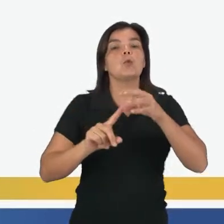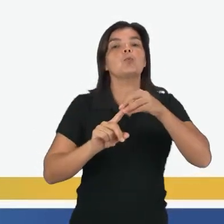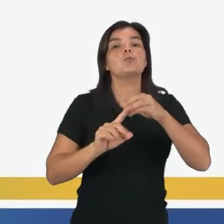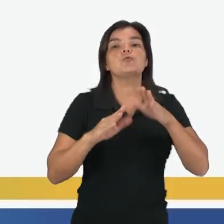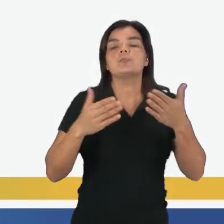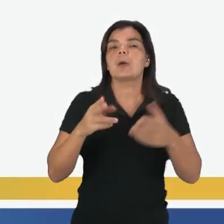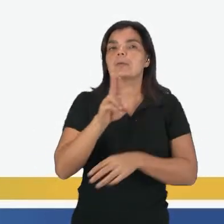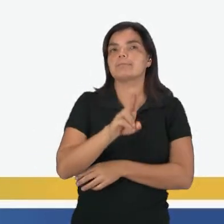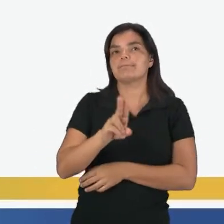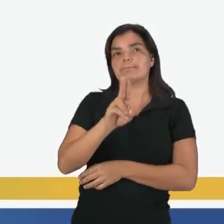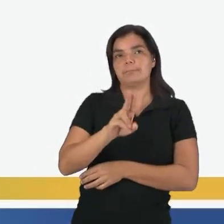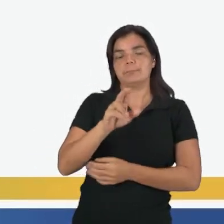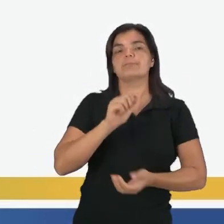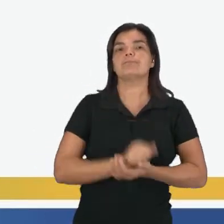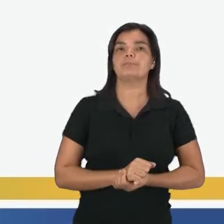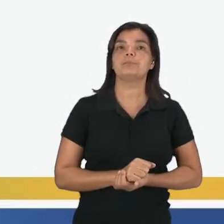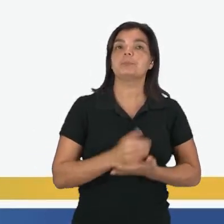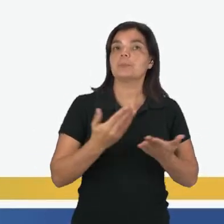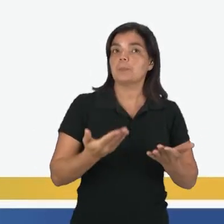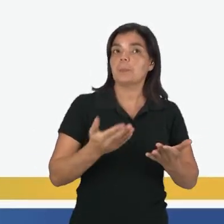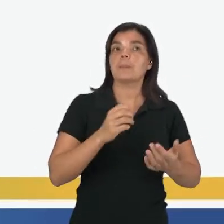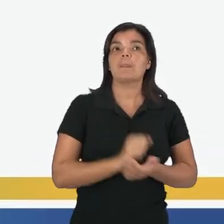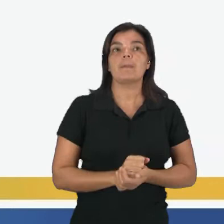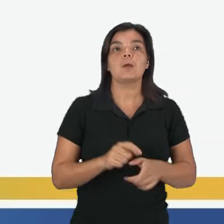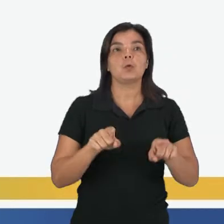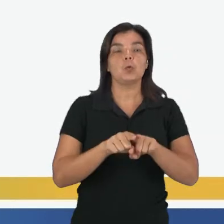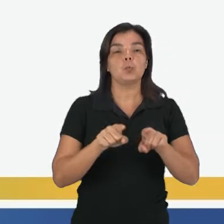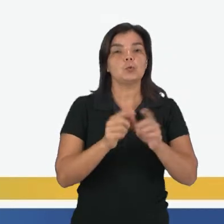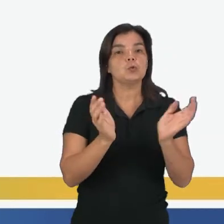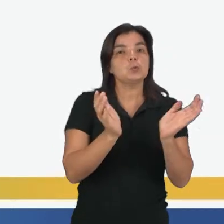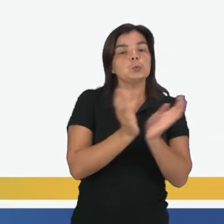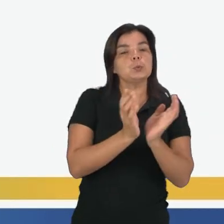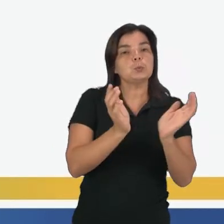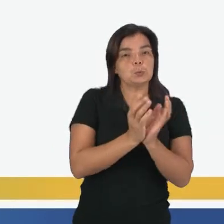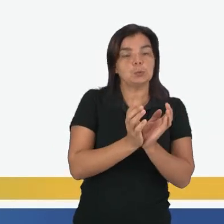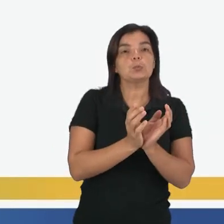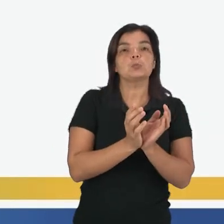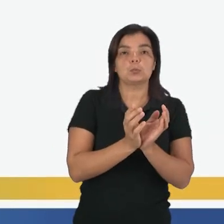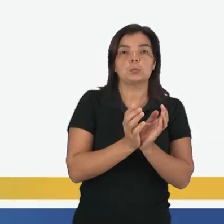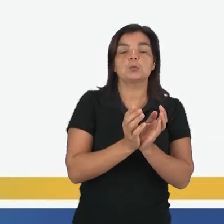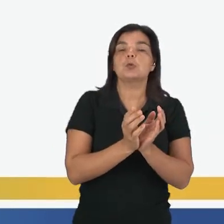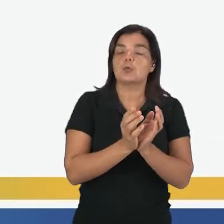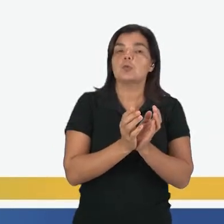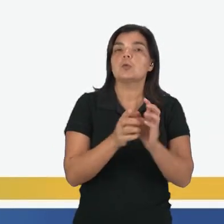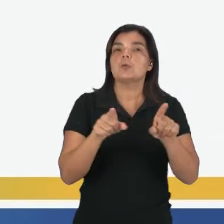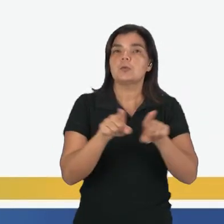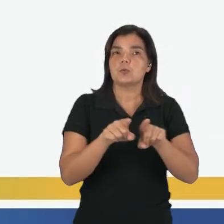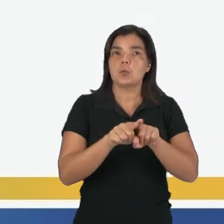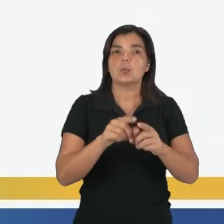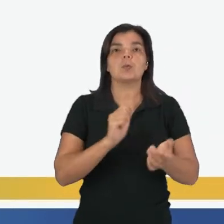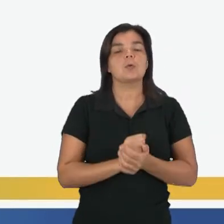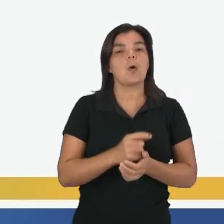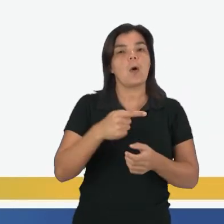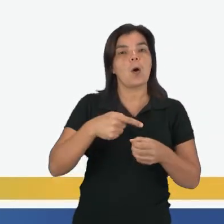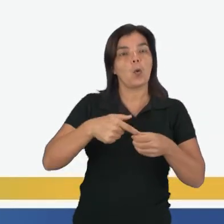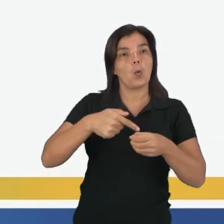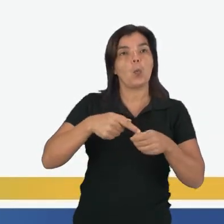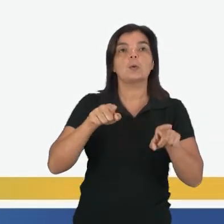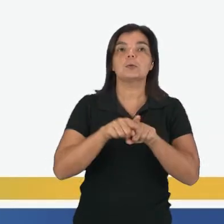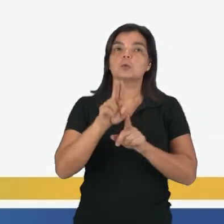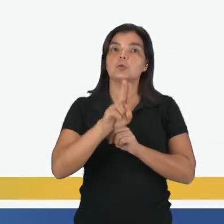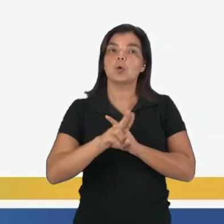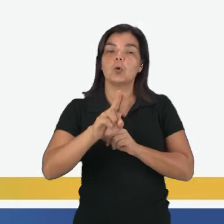qual ele vai ser aplicado. Então é o emprego de um grupo nitrógeno com motor a combustão,